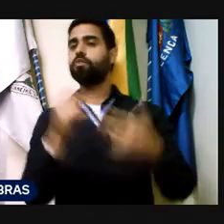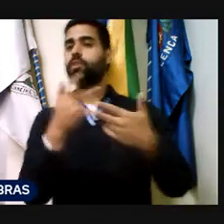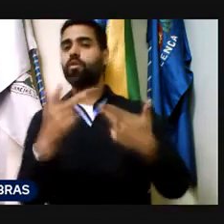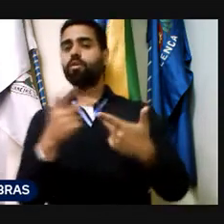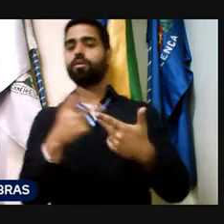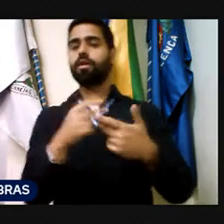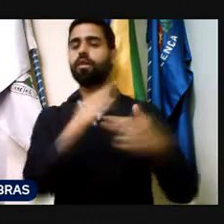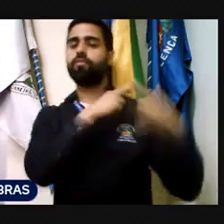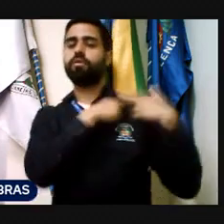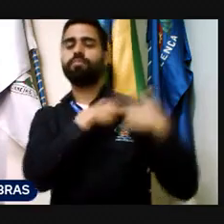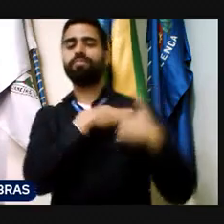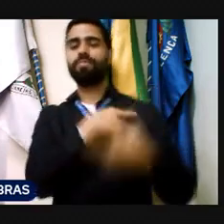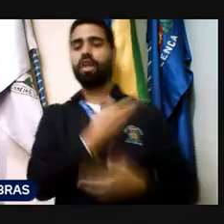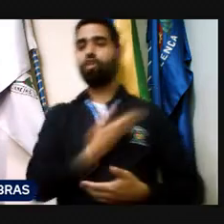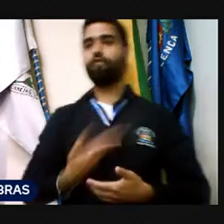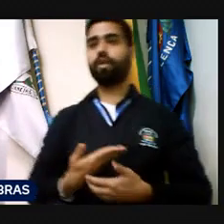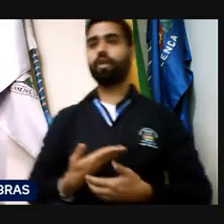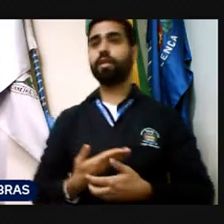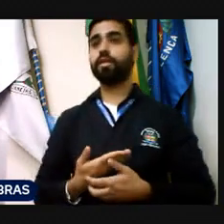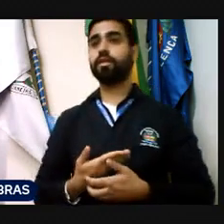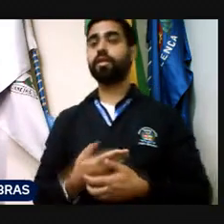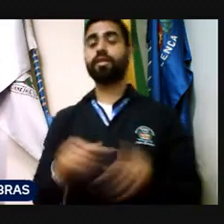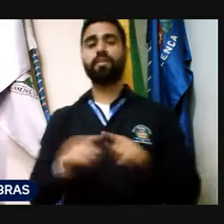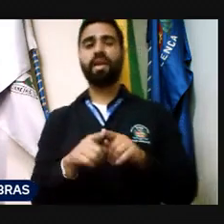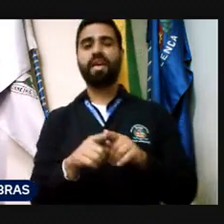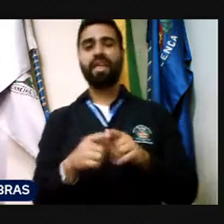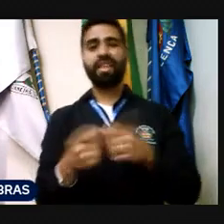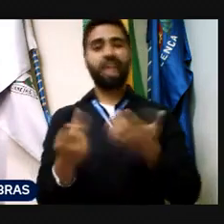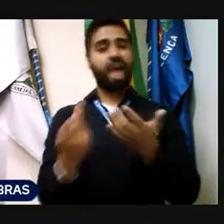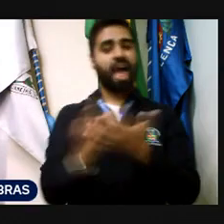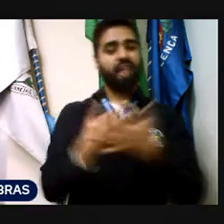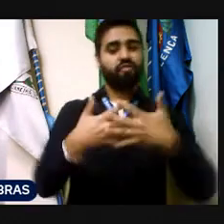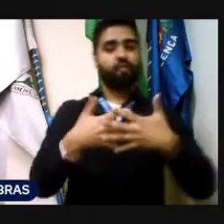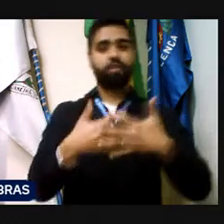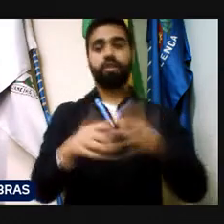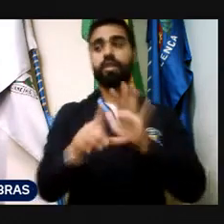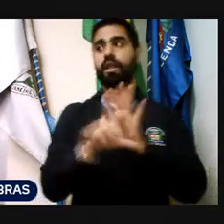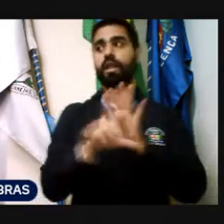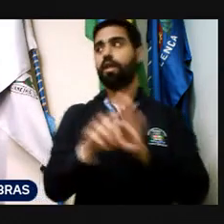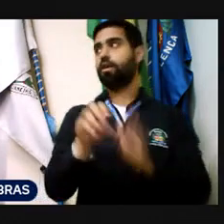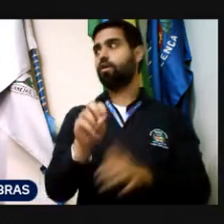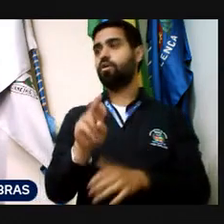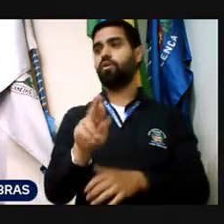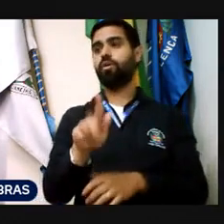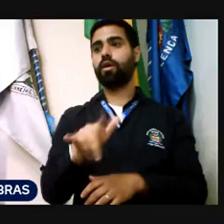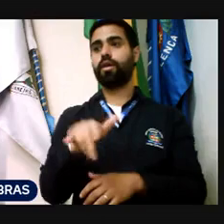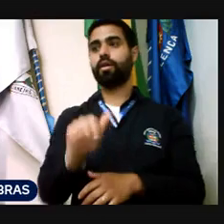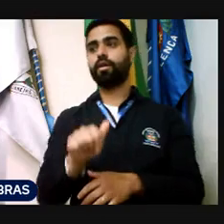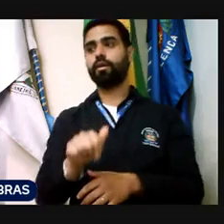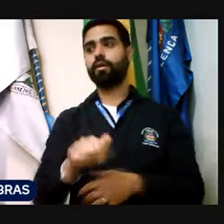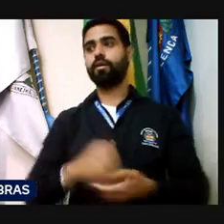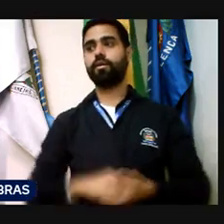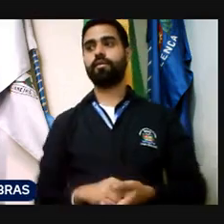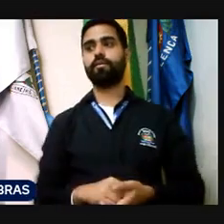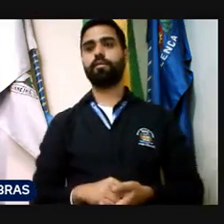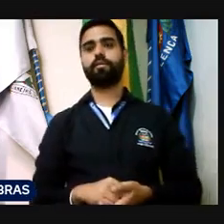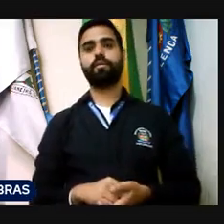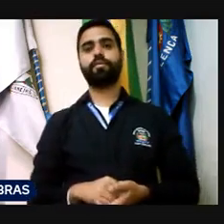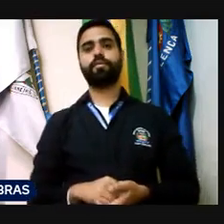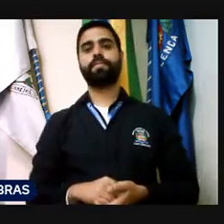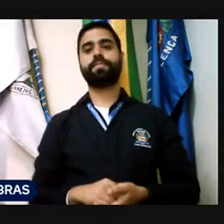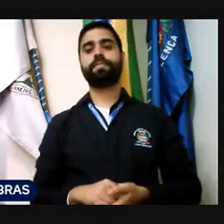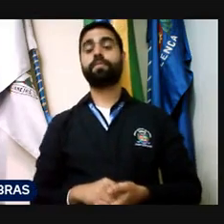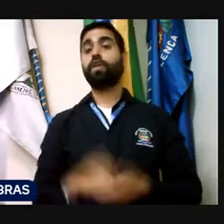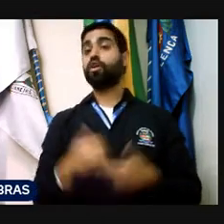Poder Executivo, malferindo o artigo 49, inciso 3, da Lei Orgânica do Município, que assim disciplina. São